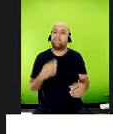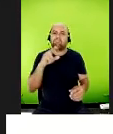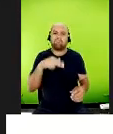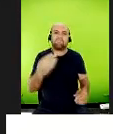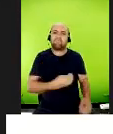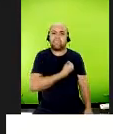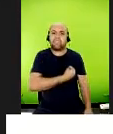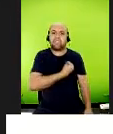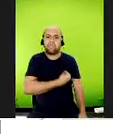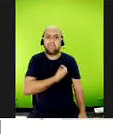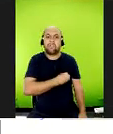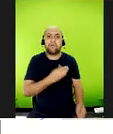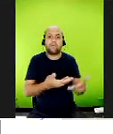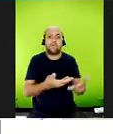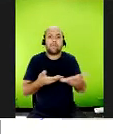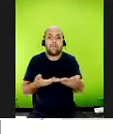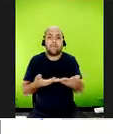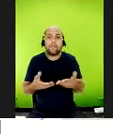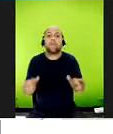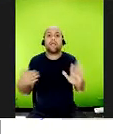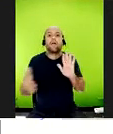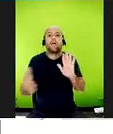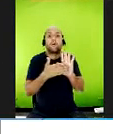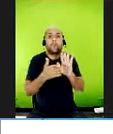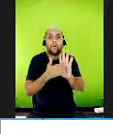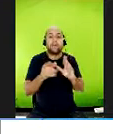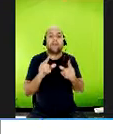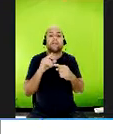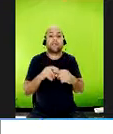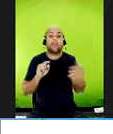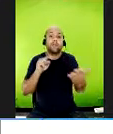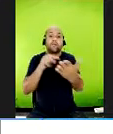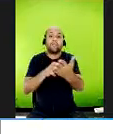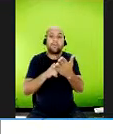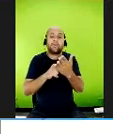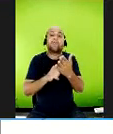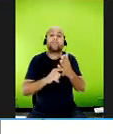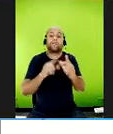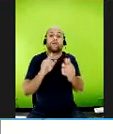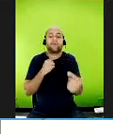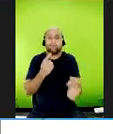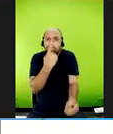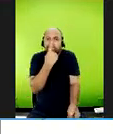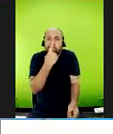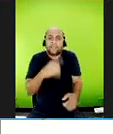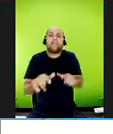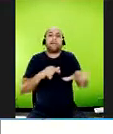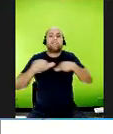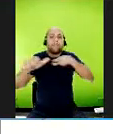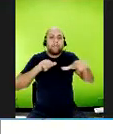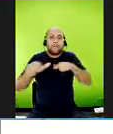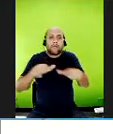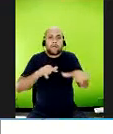fico convite é um programa que Visa aproximar vocês do mercado de trabalho é um programa eu